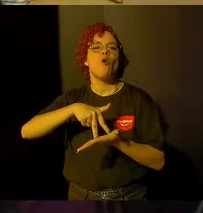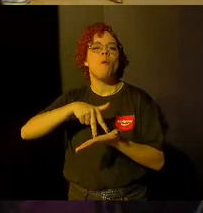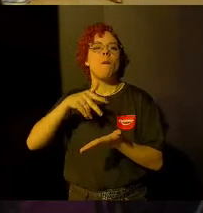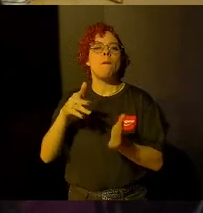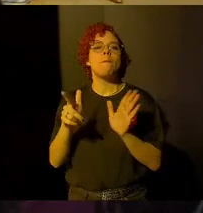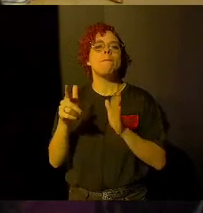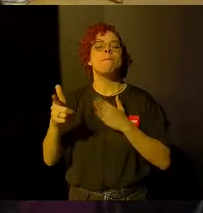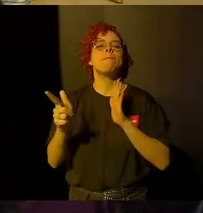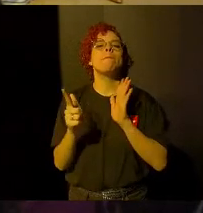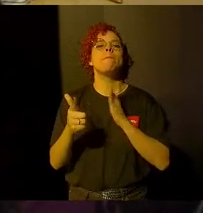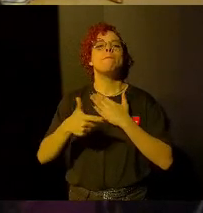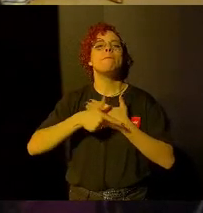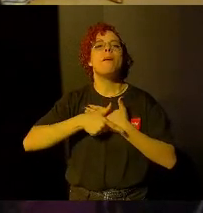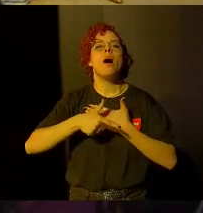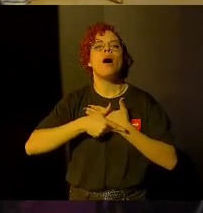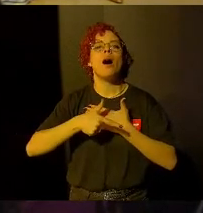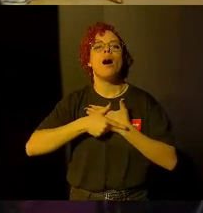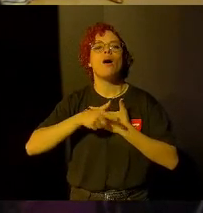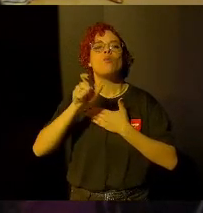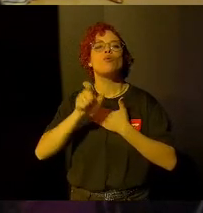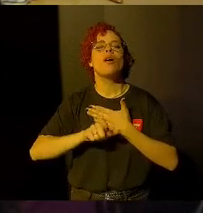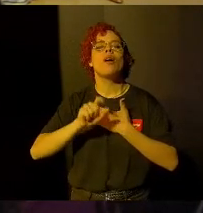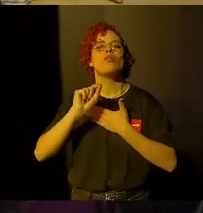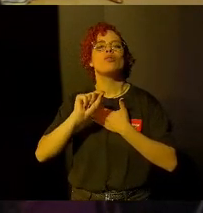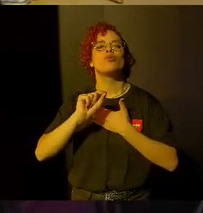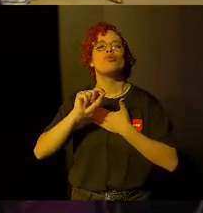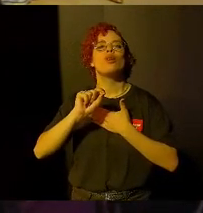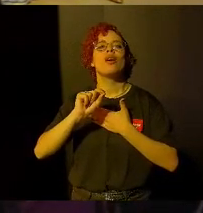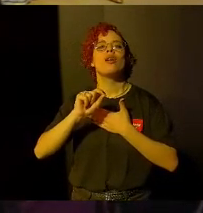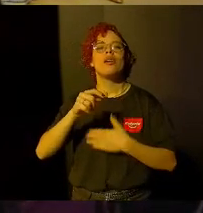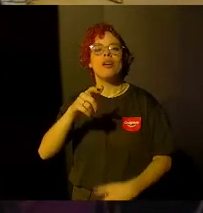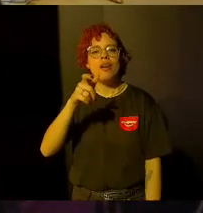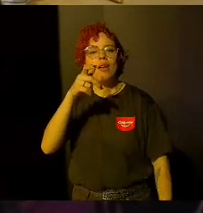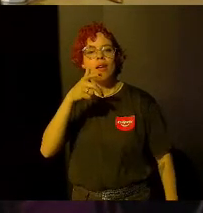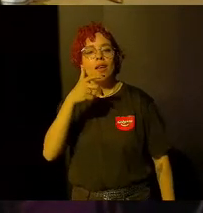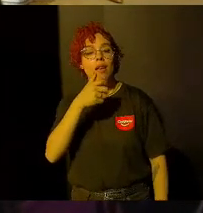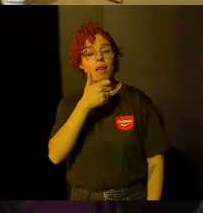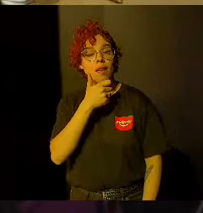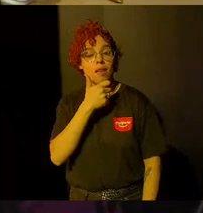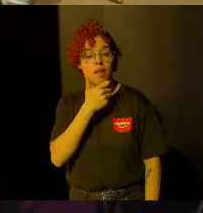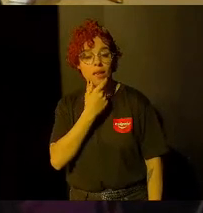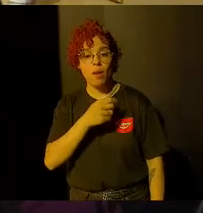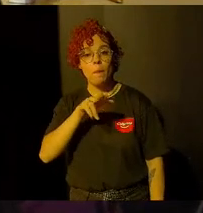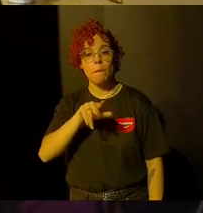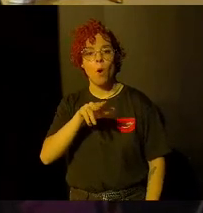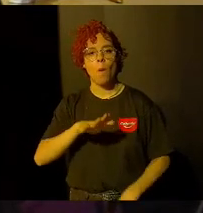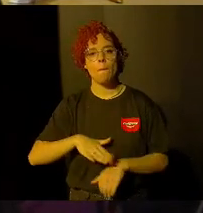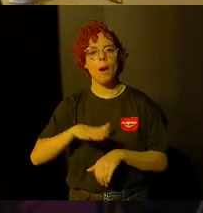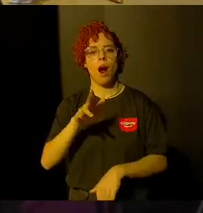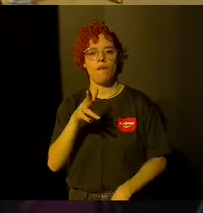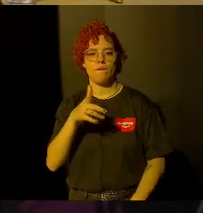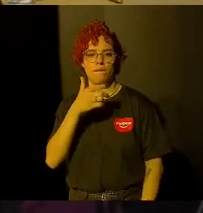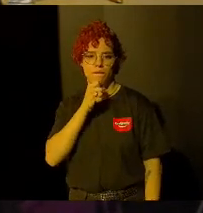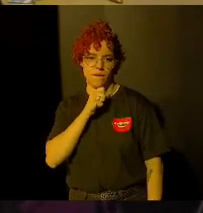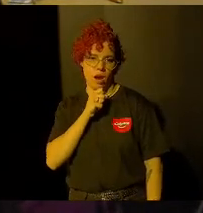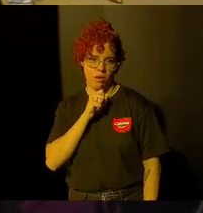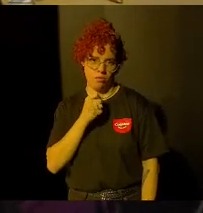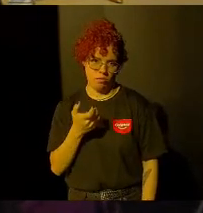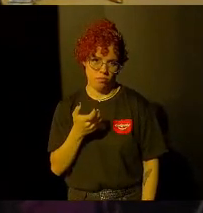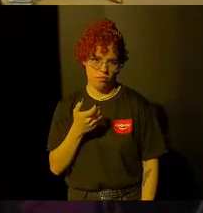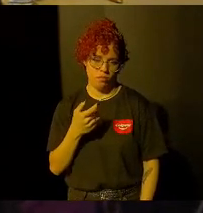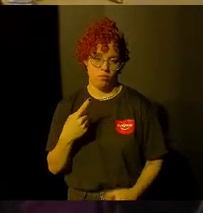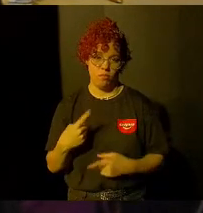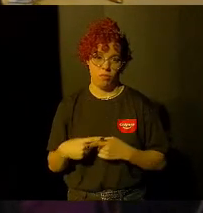Justamente eu acho que tem a ver com o fato de que meu pai cobrava o meu papel de filho mais